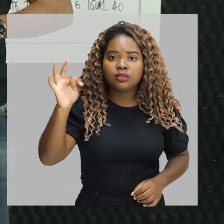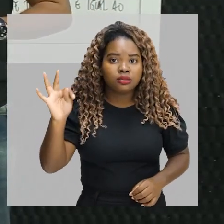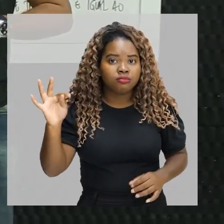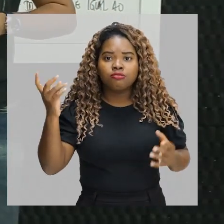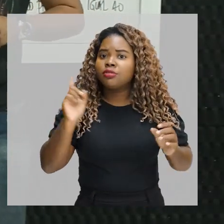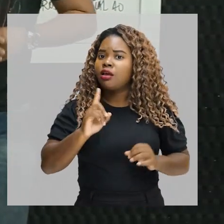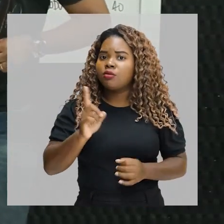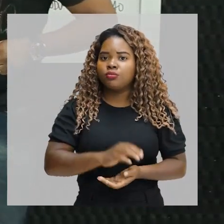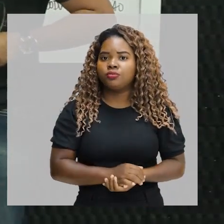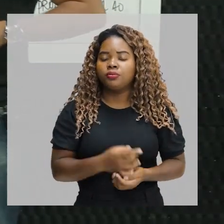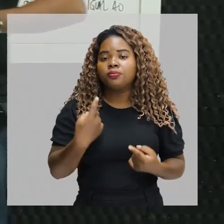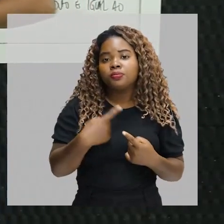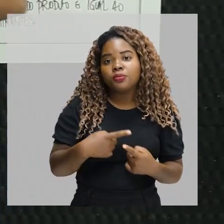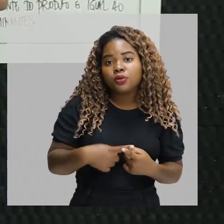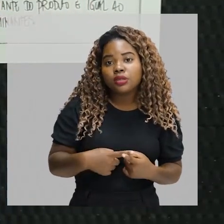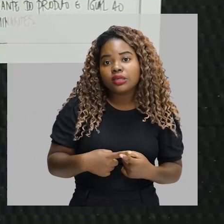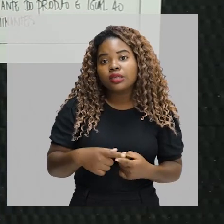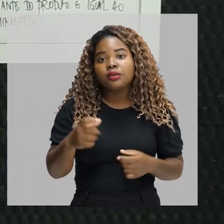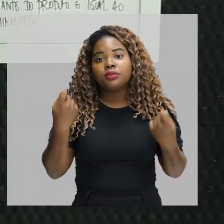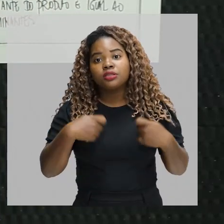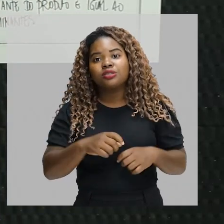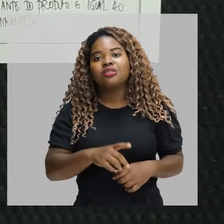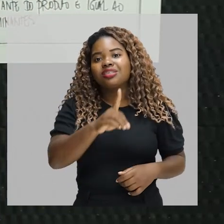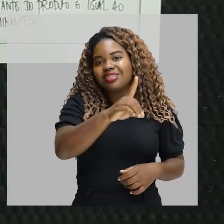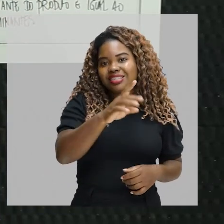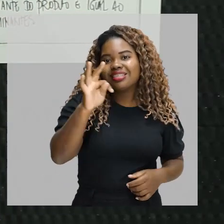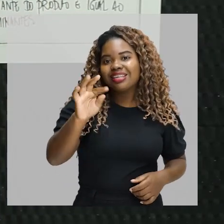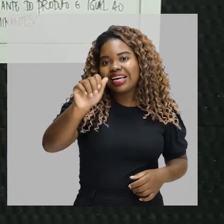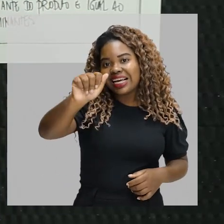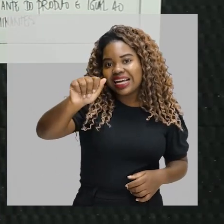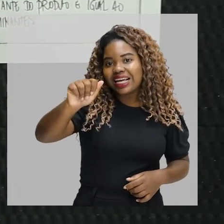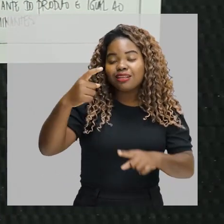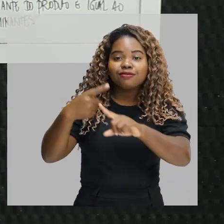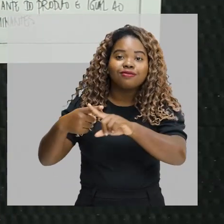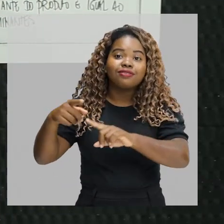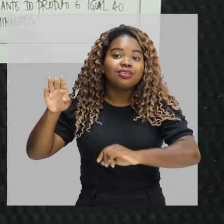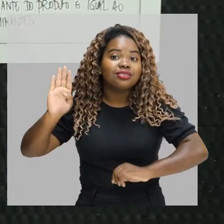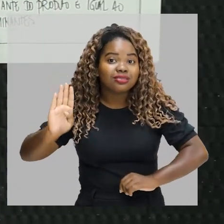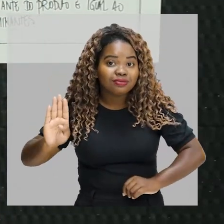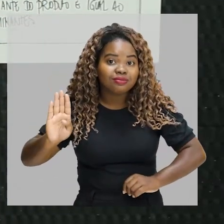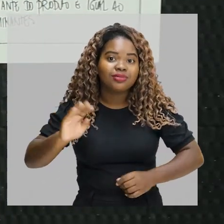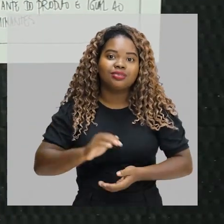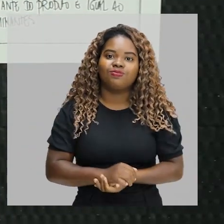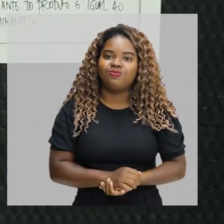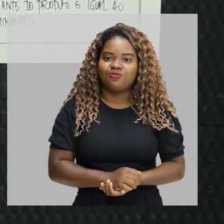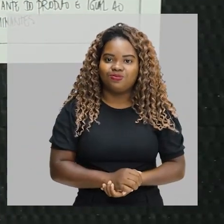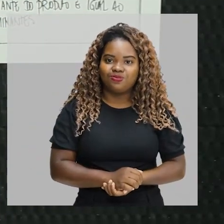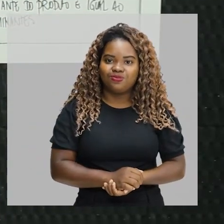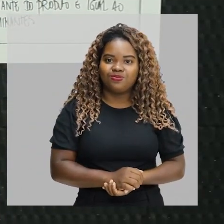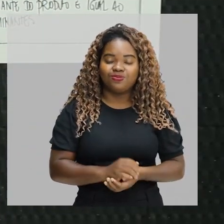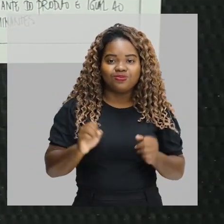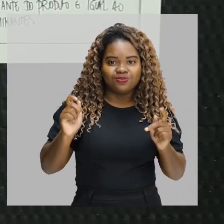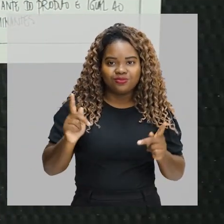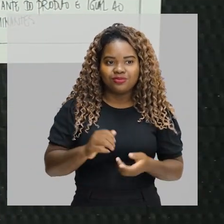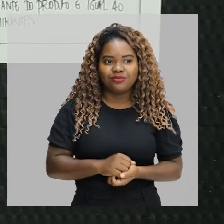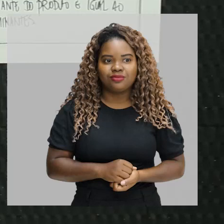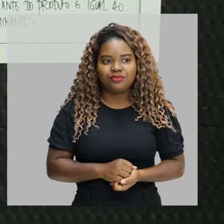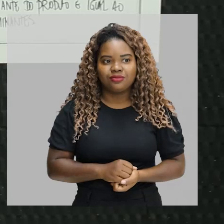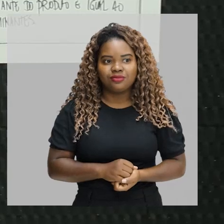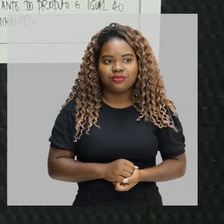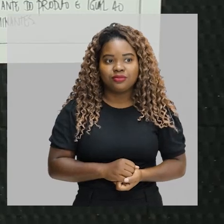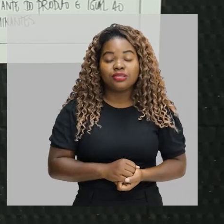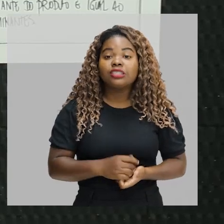B. Porque basta multiplicar determinante de A pelo determinante de B. Certinho?